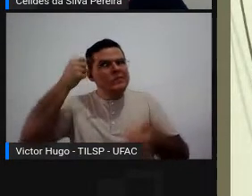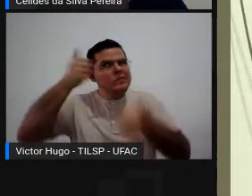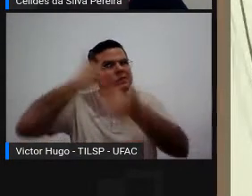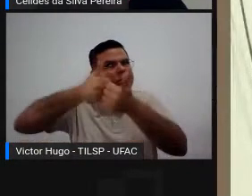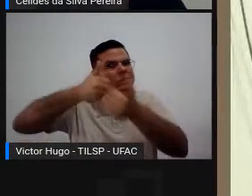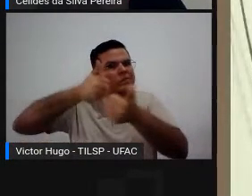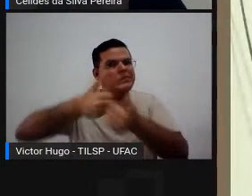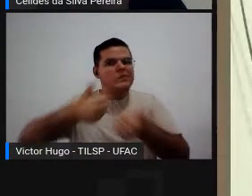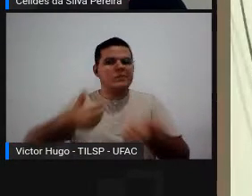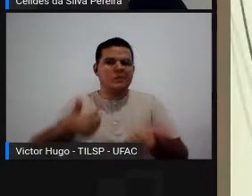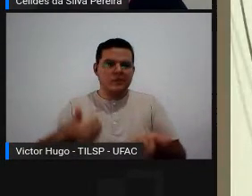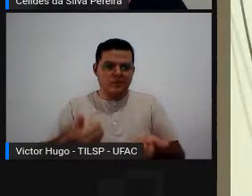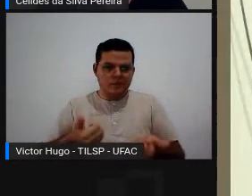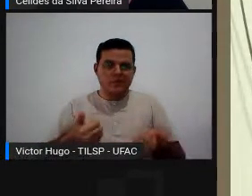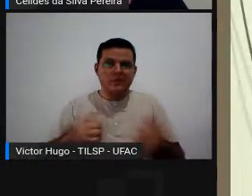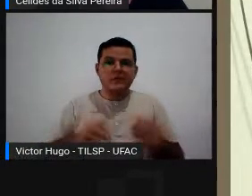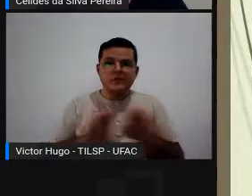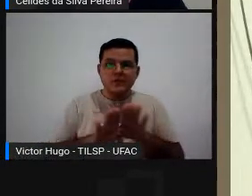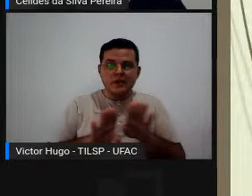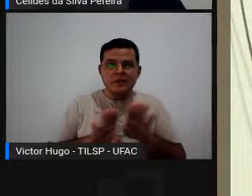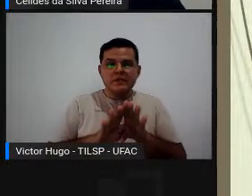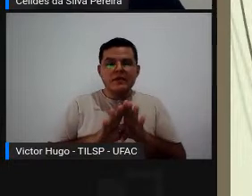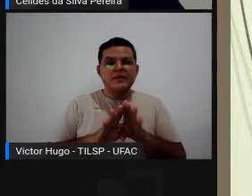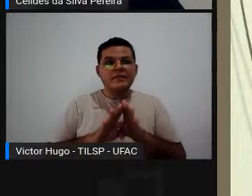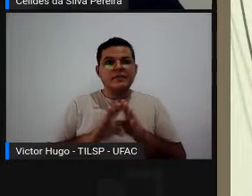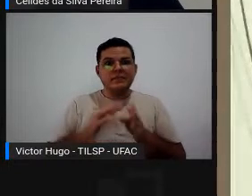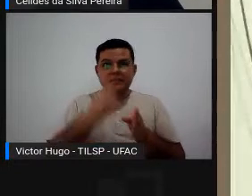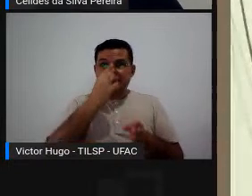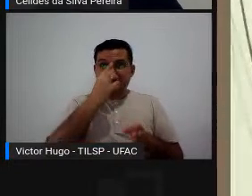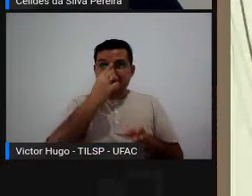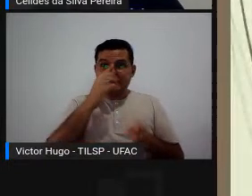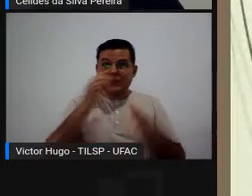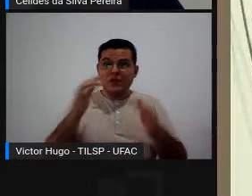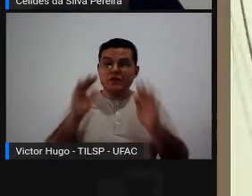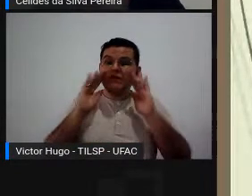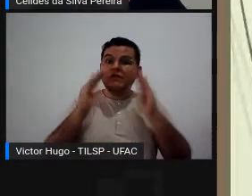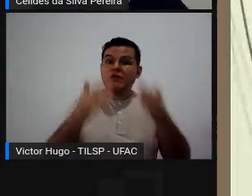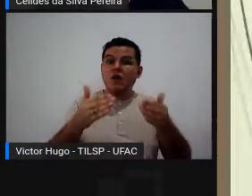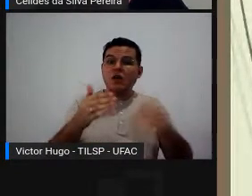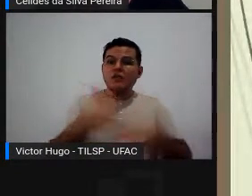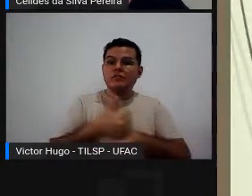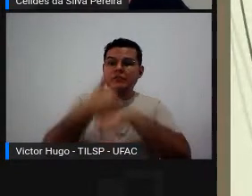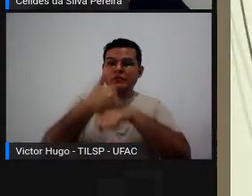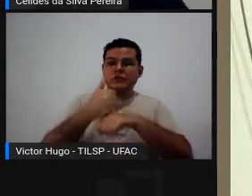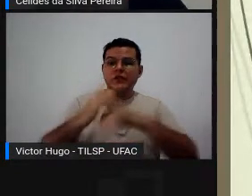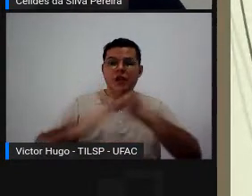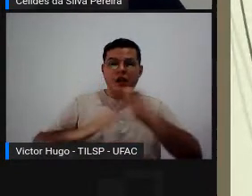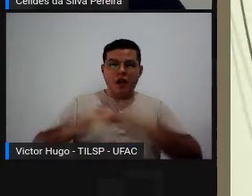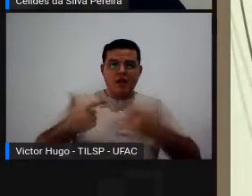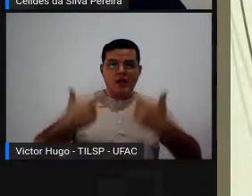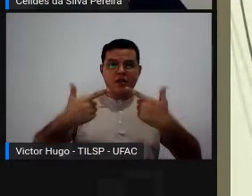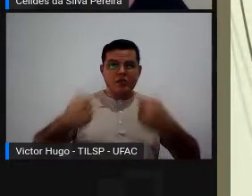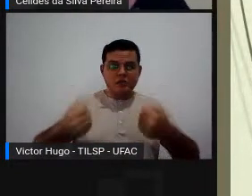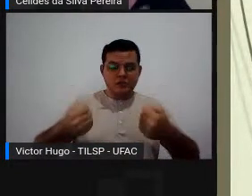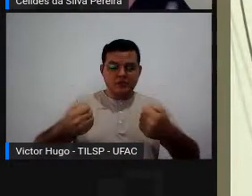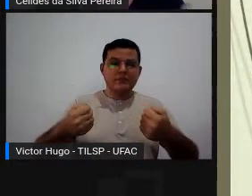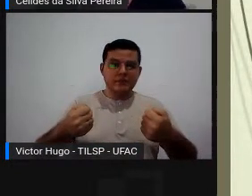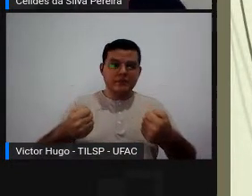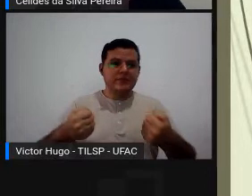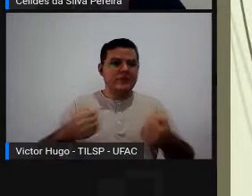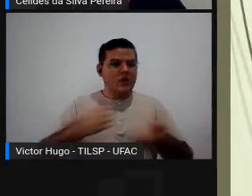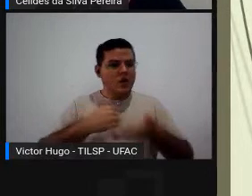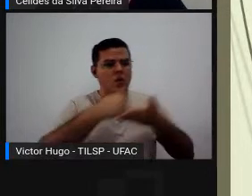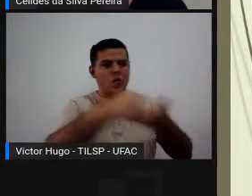o encantamento, como eu já falei, dos linguistas, vão dar uma série de contribuições em